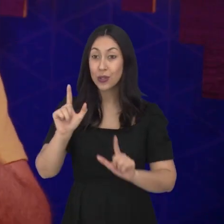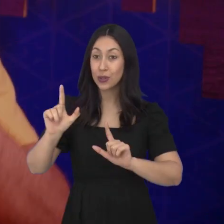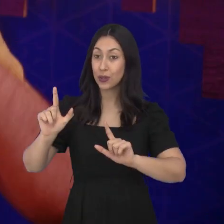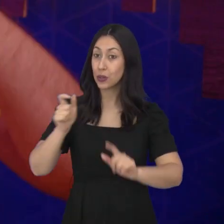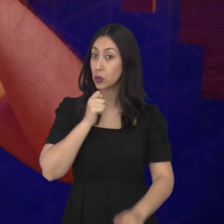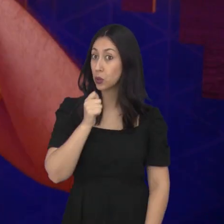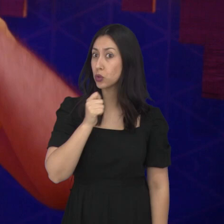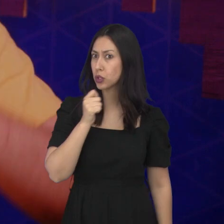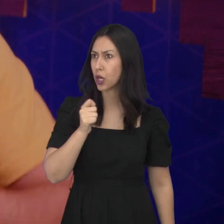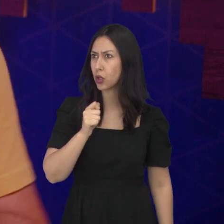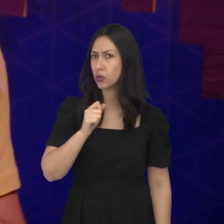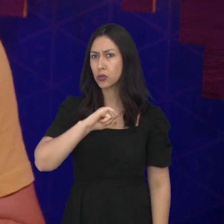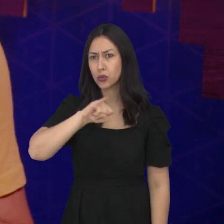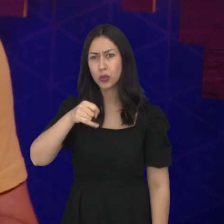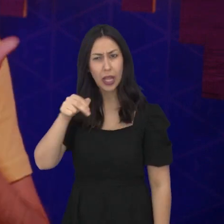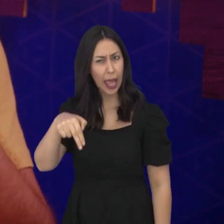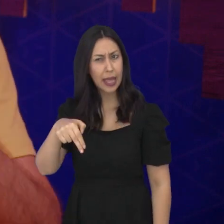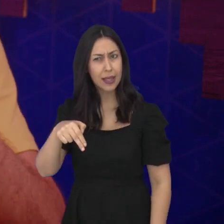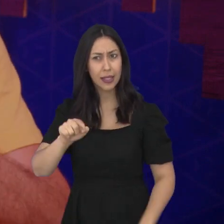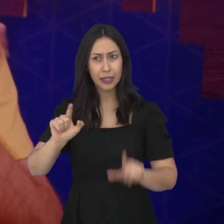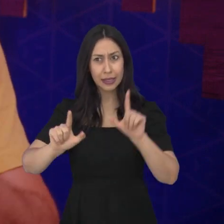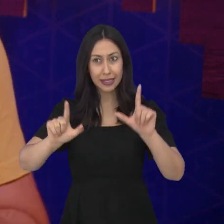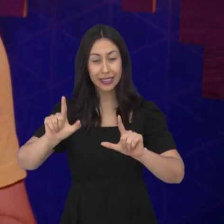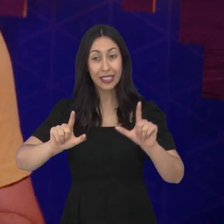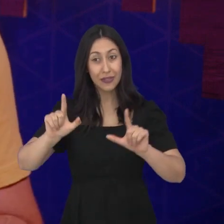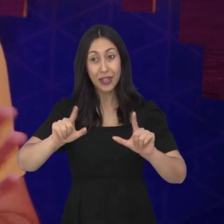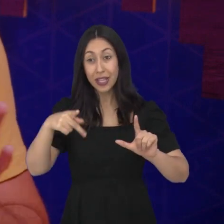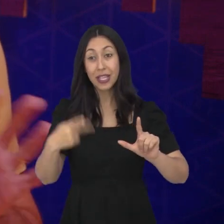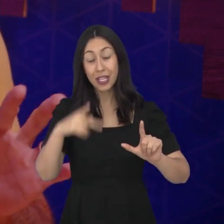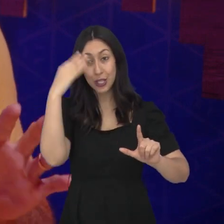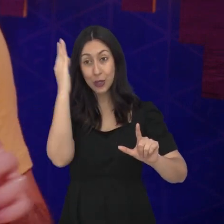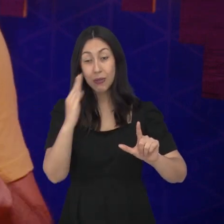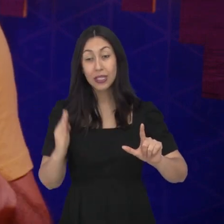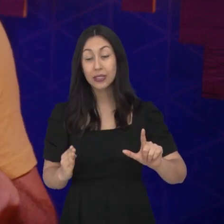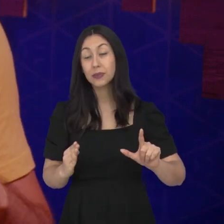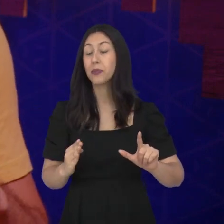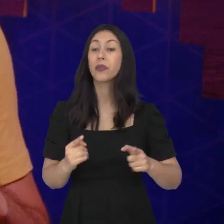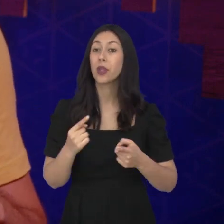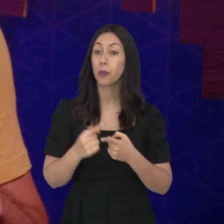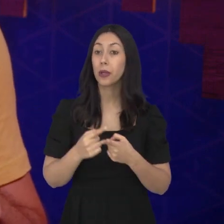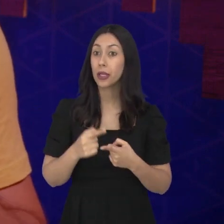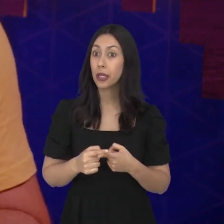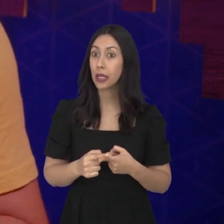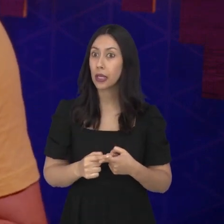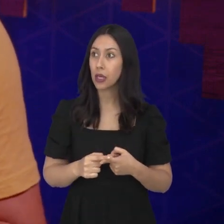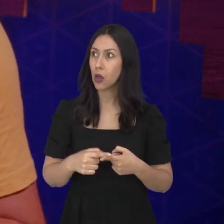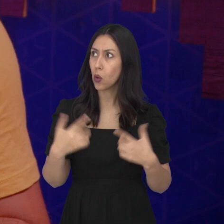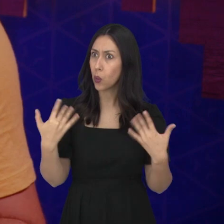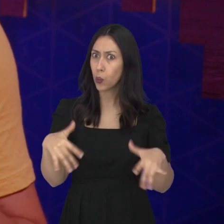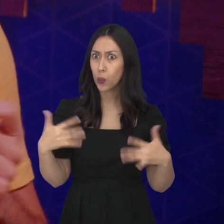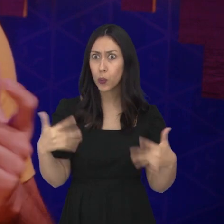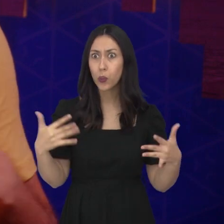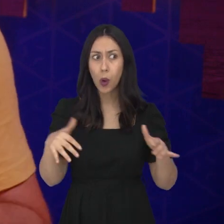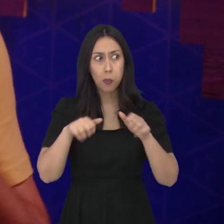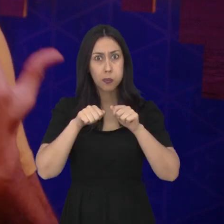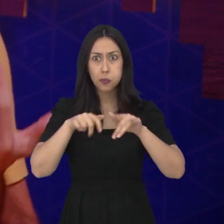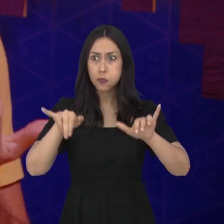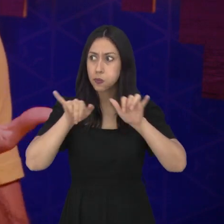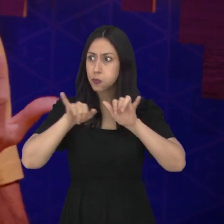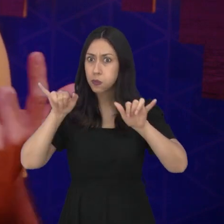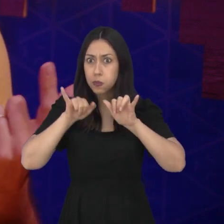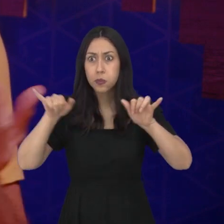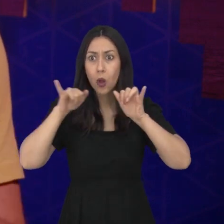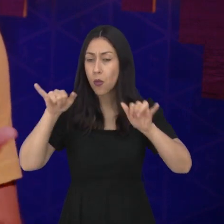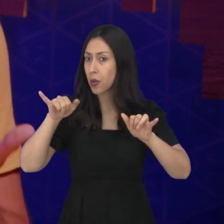no Jornal Nacional, assim, sabe? Na TV aberta mesmo aqui no Brasil. Porque é algo tão cabuloso que repercute